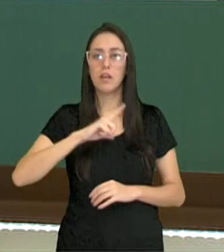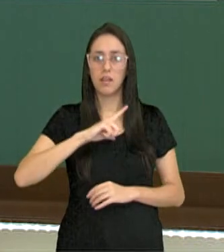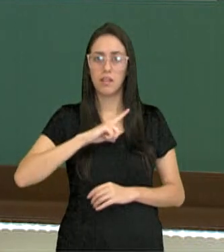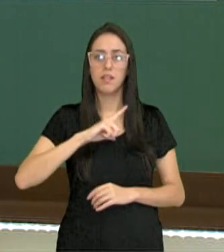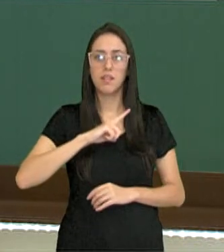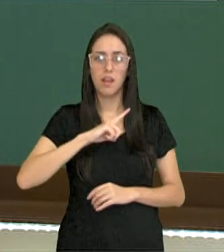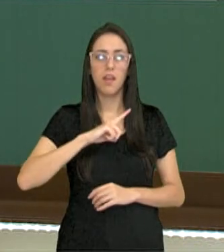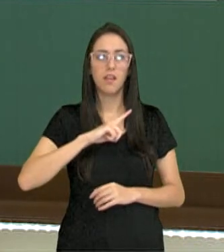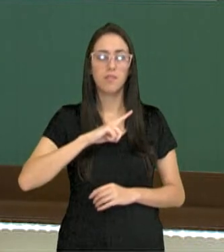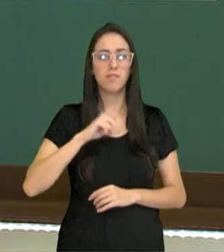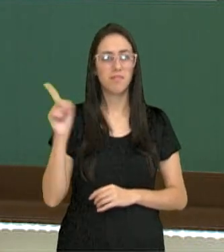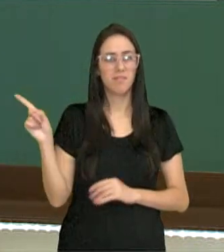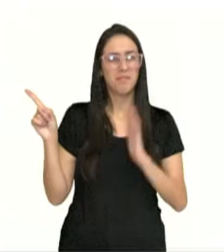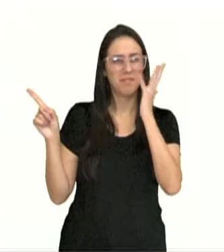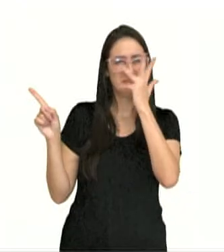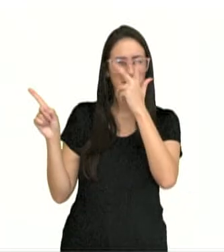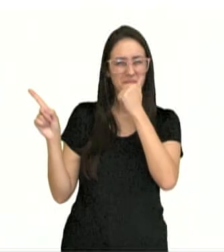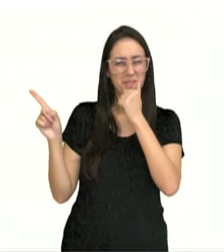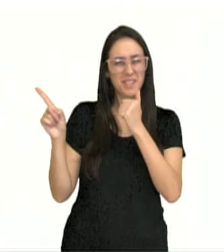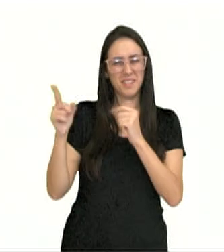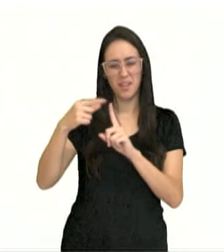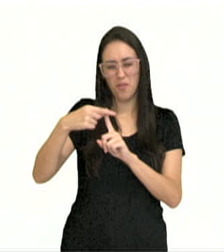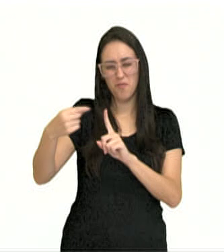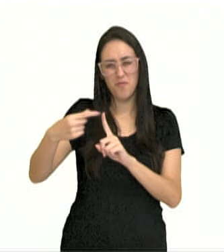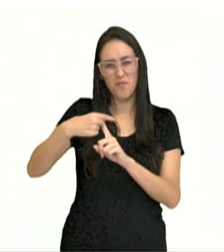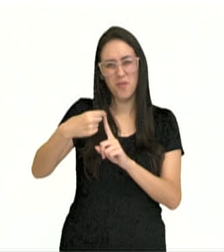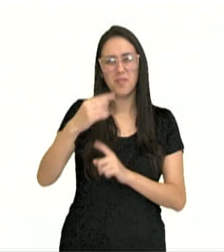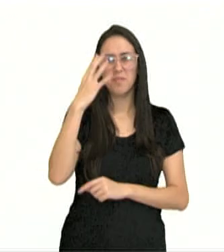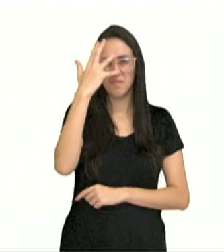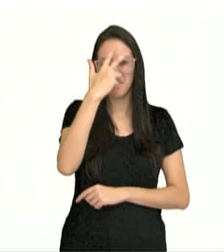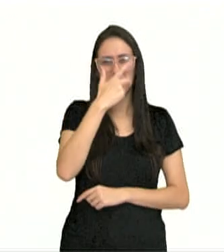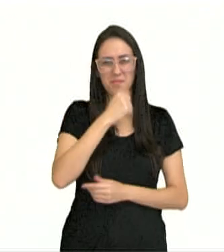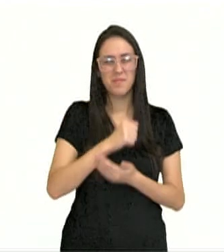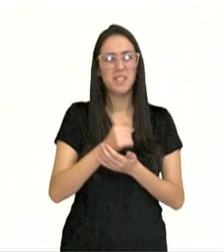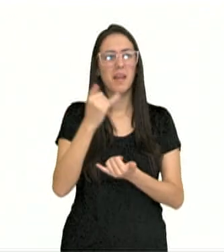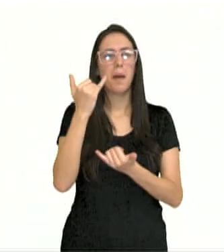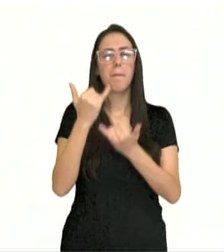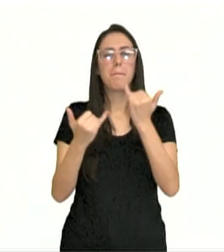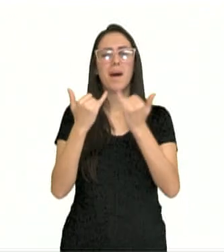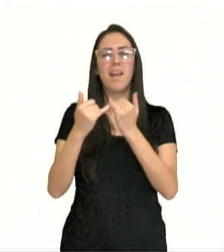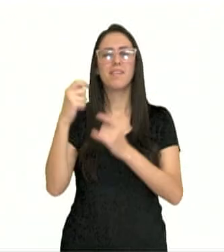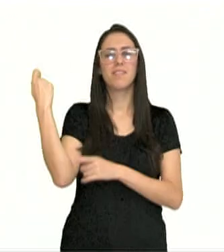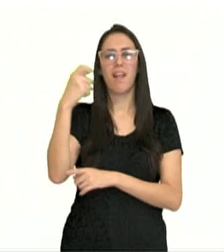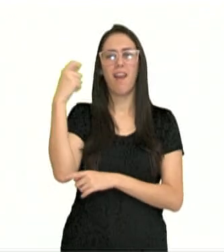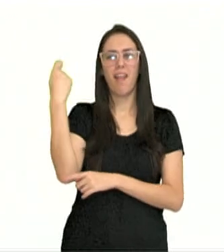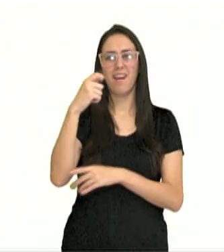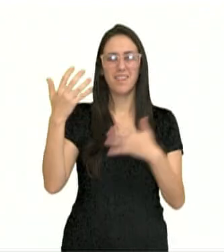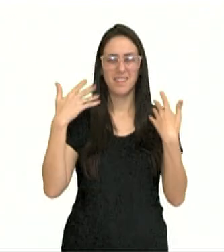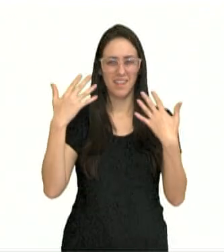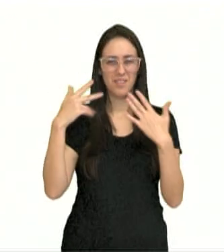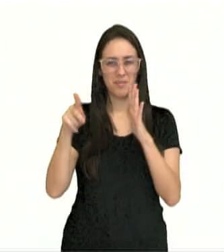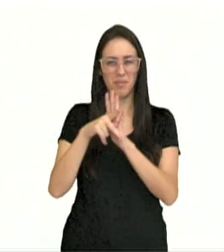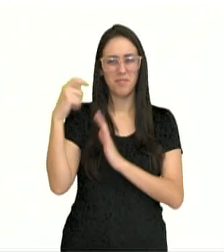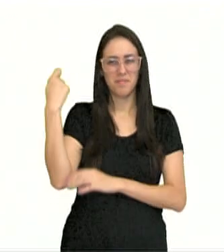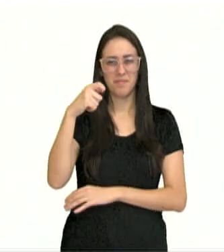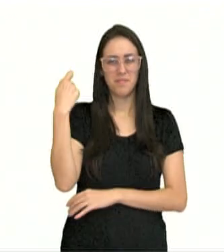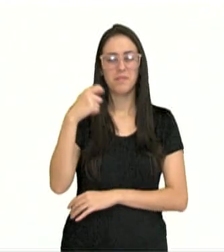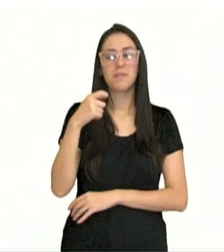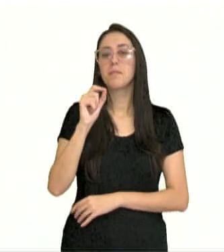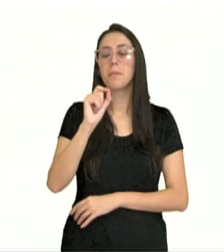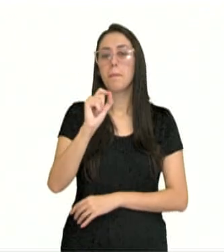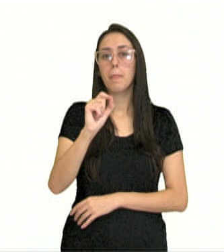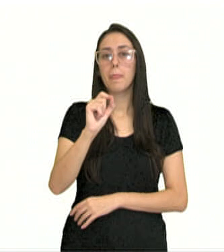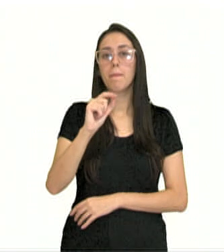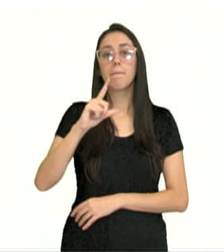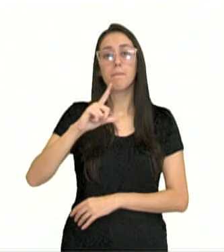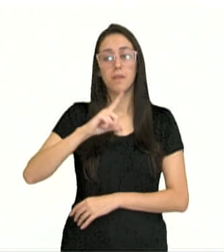bonitinha, é o ginkgo biloba. Olha a folhinha, não parece um leque? São decíduas, ou seja, se tornam